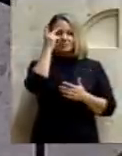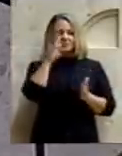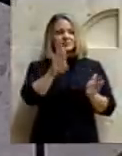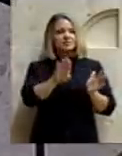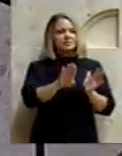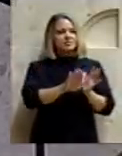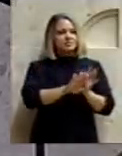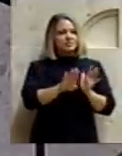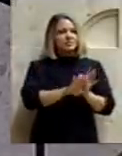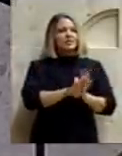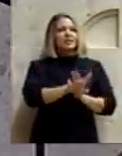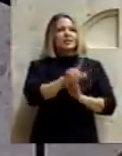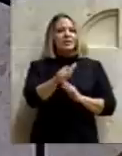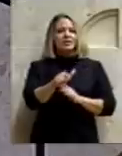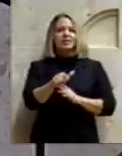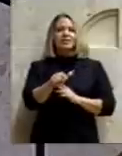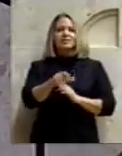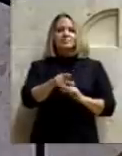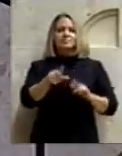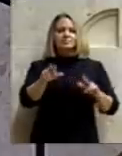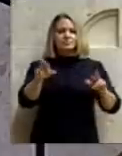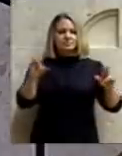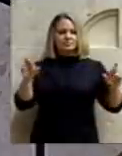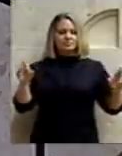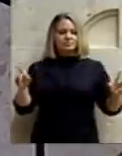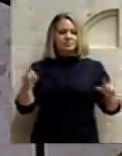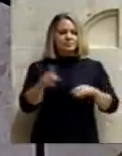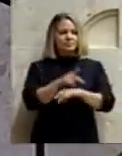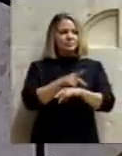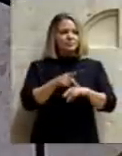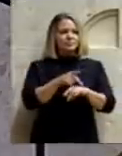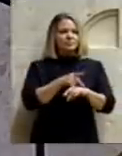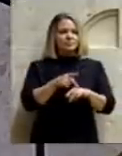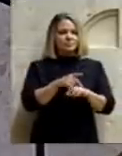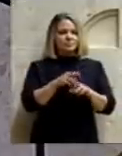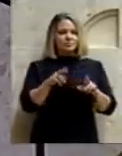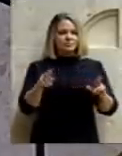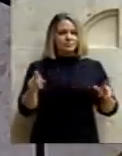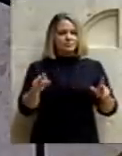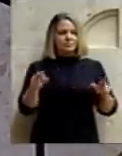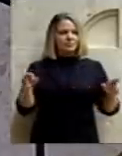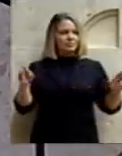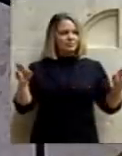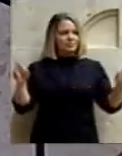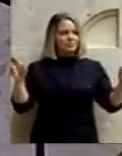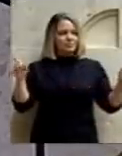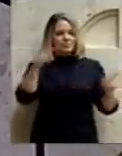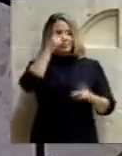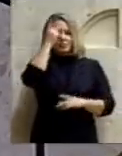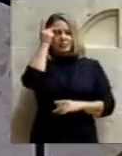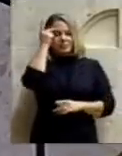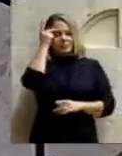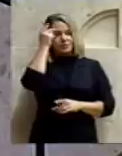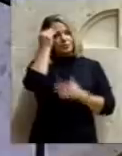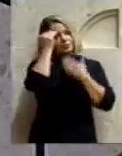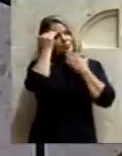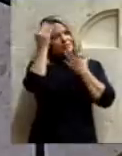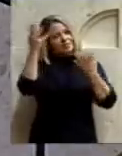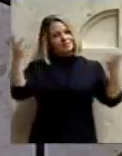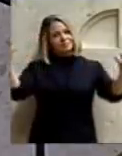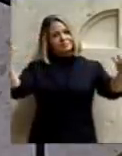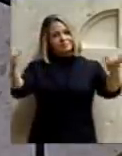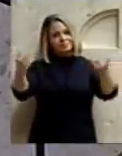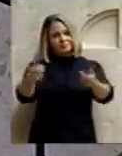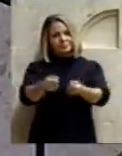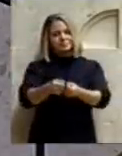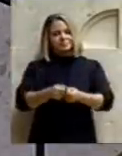Miriam Oliveira, Ana Fultz, Ana Godani e vários outros. Muito obrigado a todos.